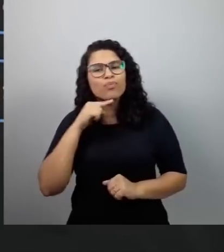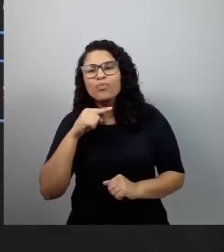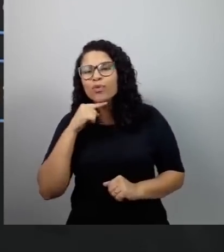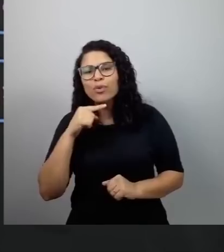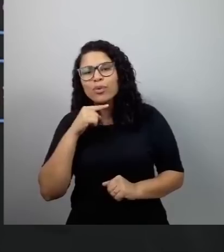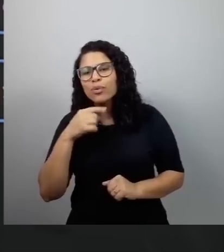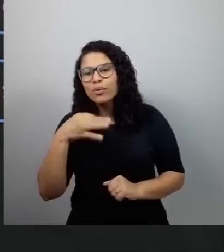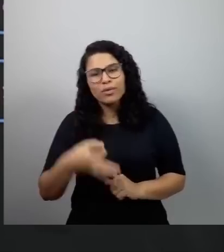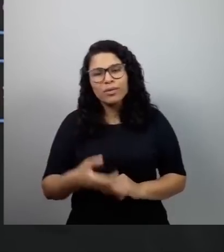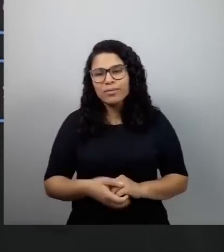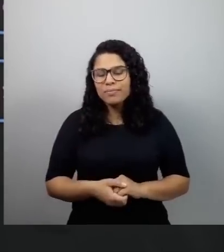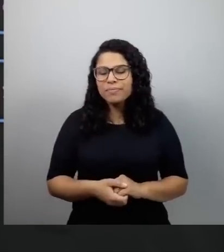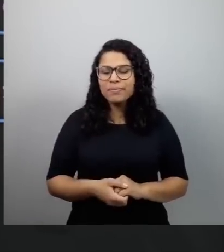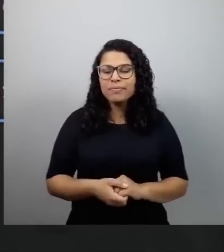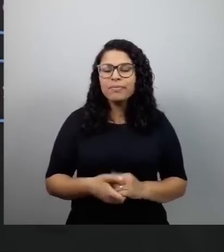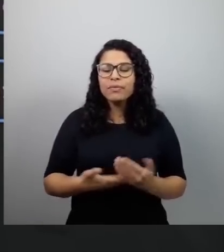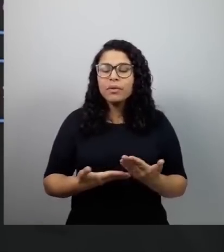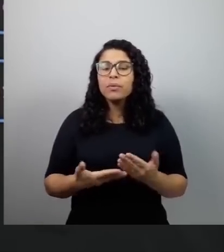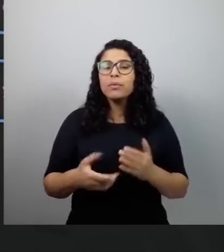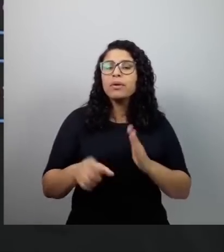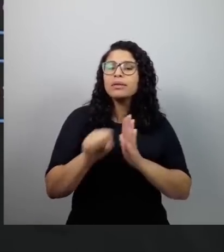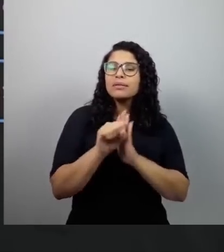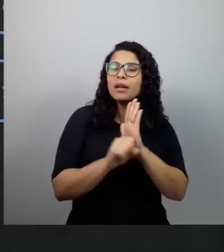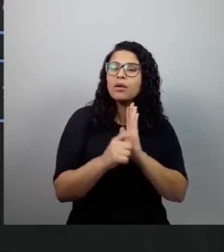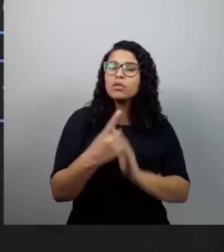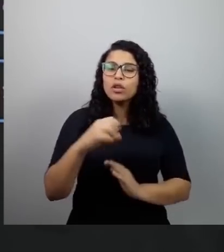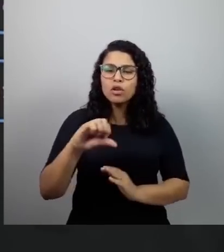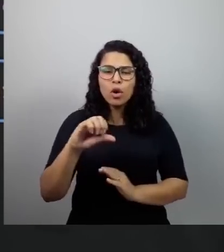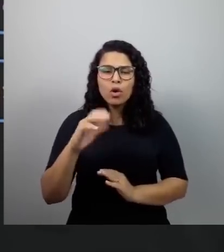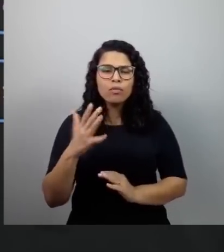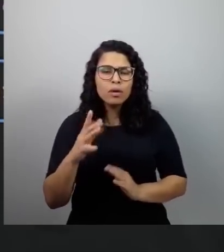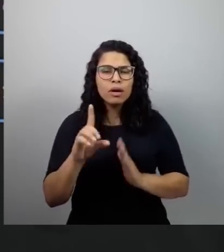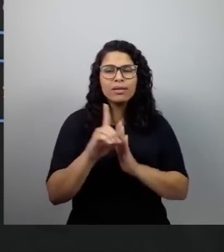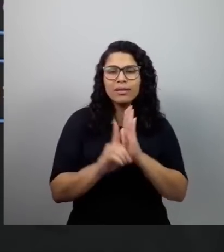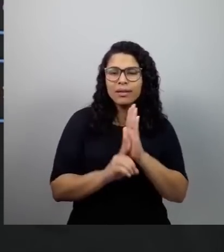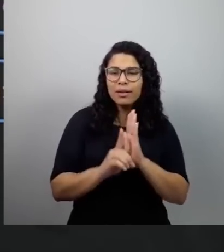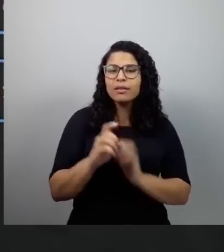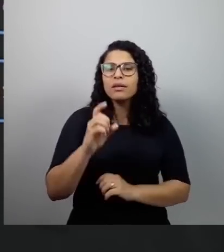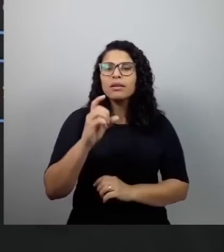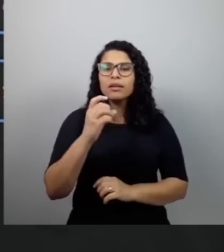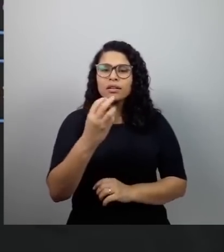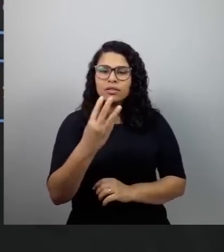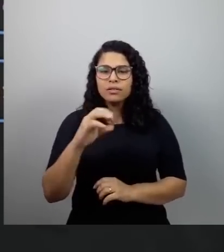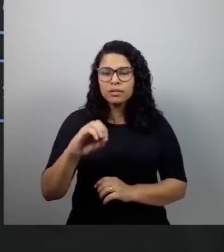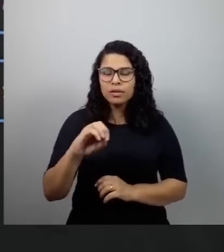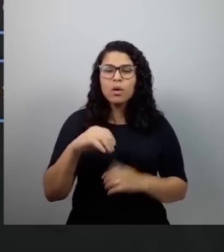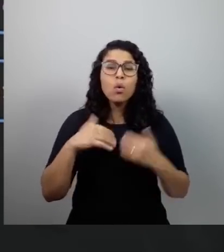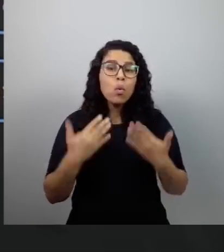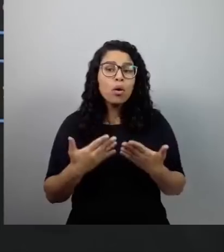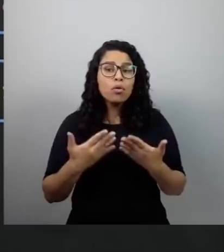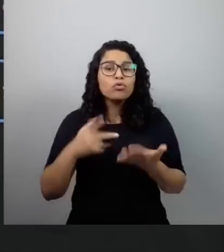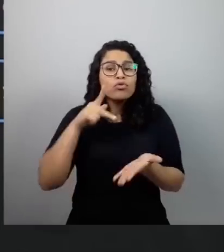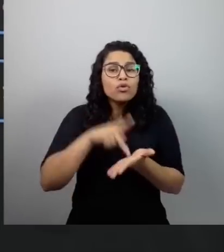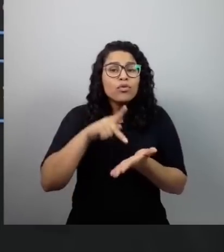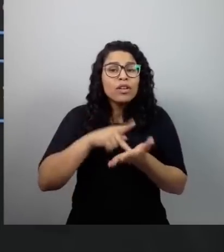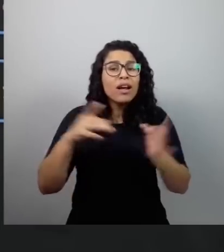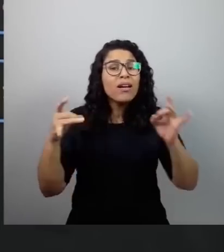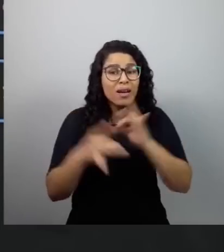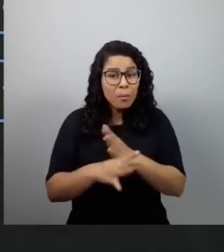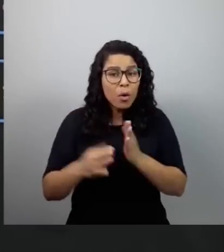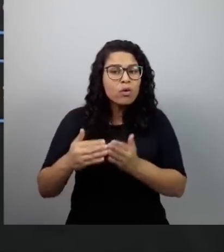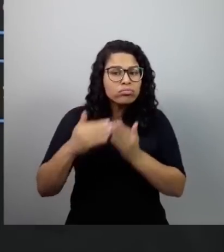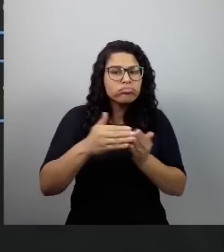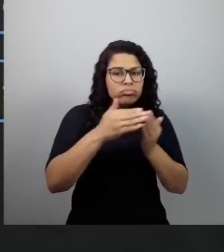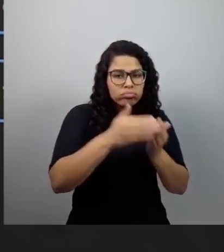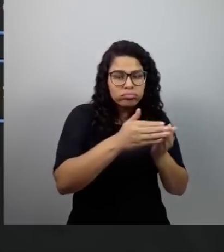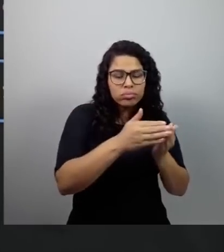de 30 do século 19. Quando é que, de fato, o tráfico foi abolido? Em